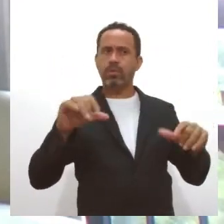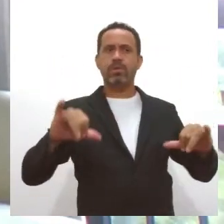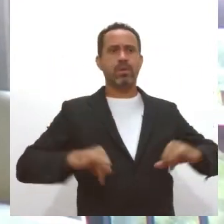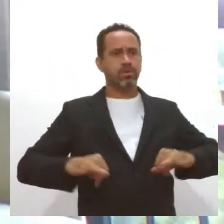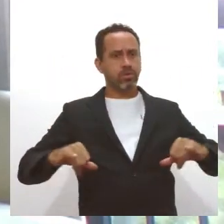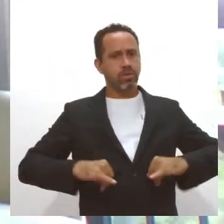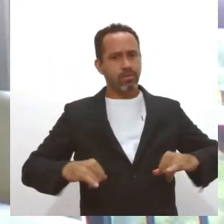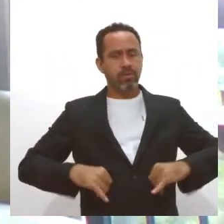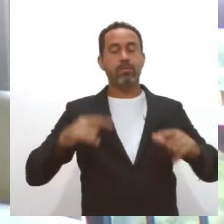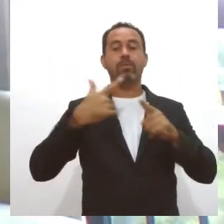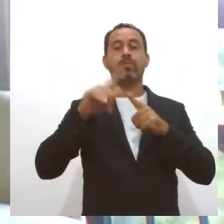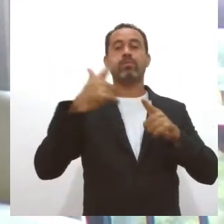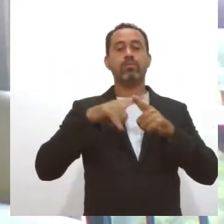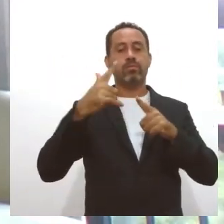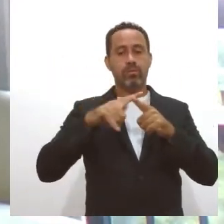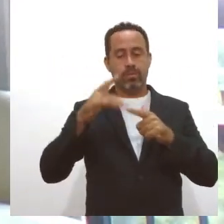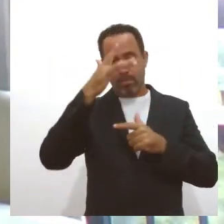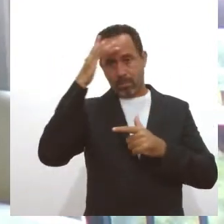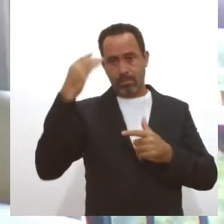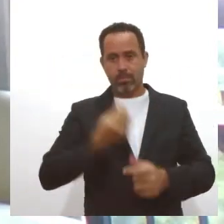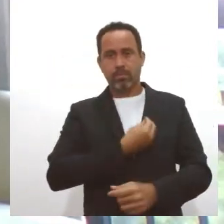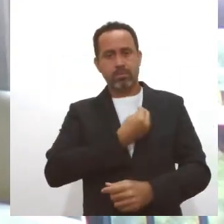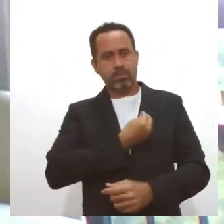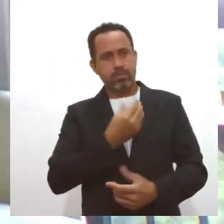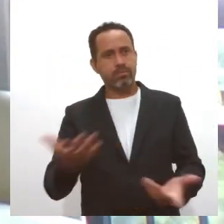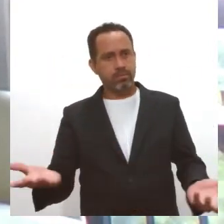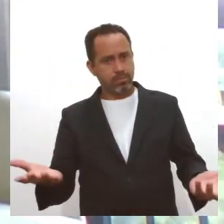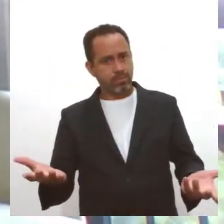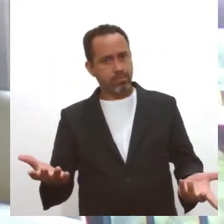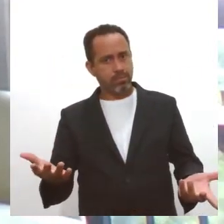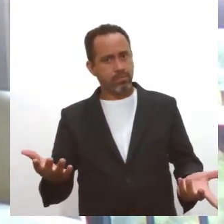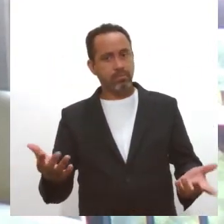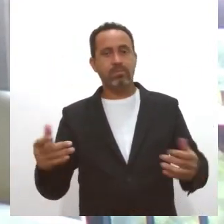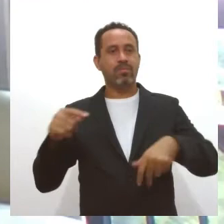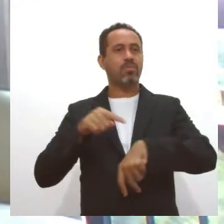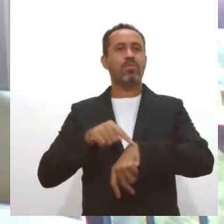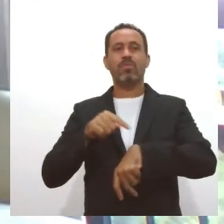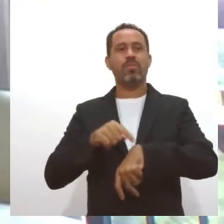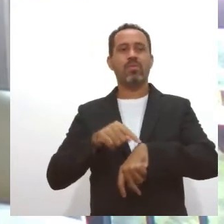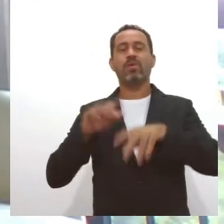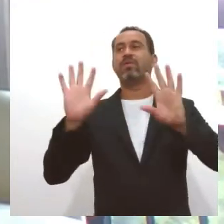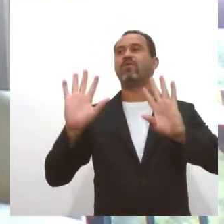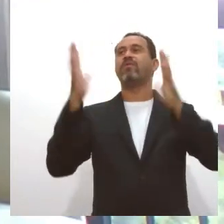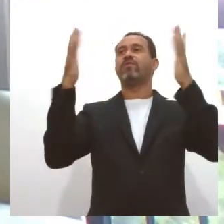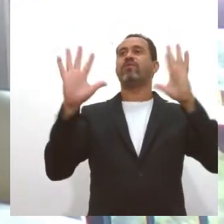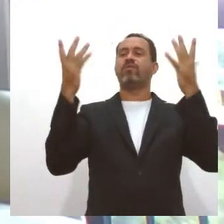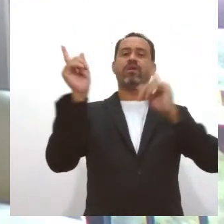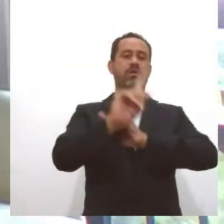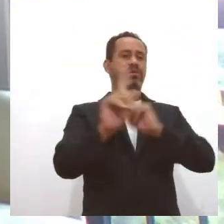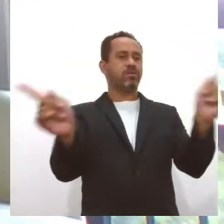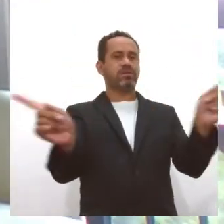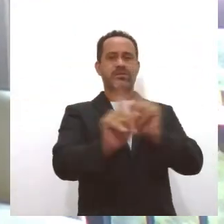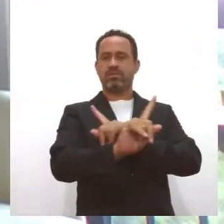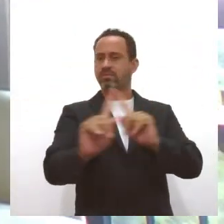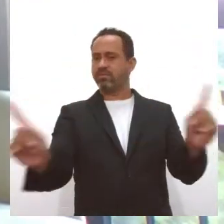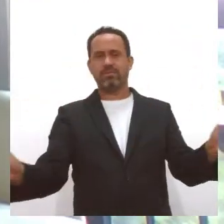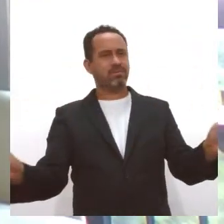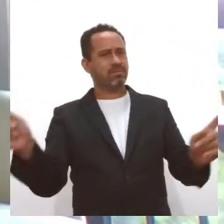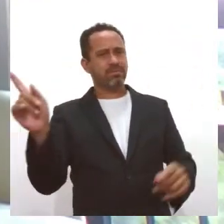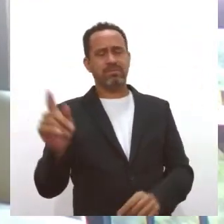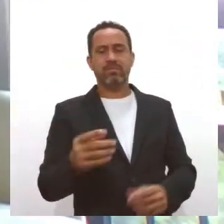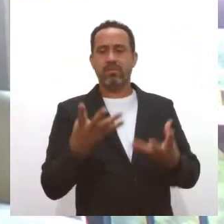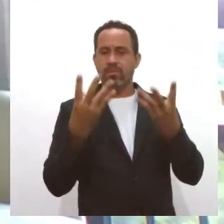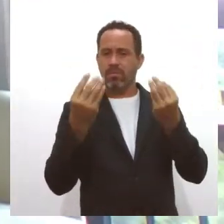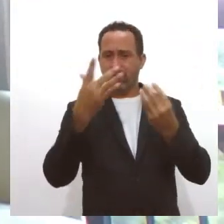os problemas que as pessoas estão vivendo. Então, não é momento de festas, de comemorações, nós estamos com várias